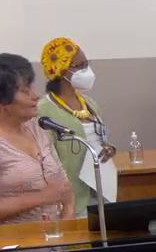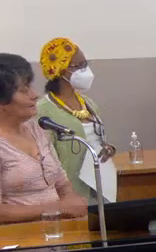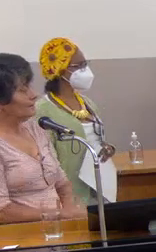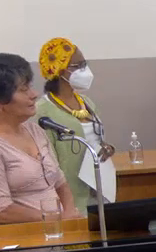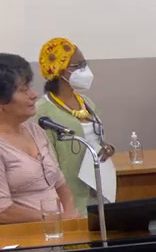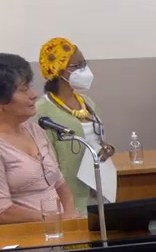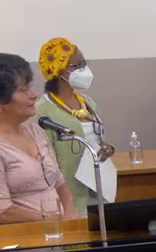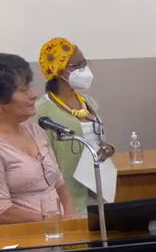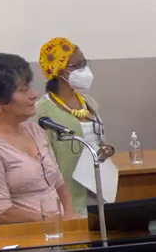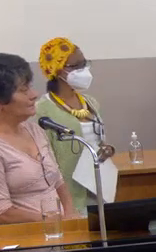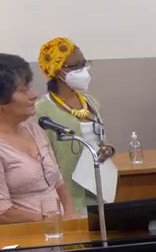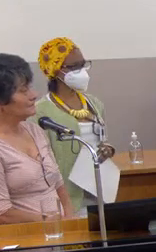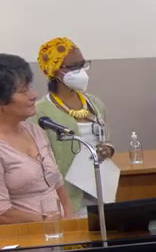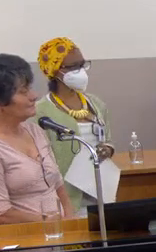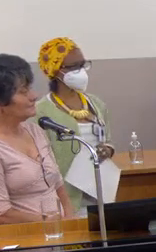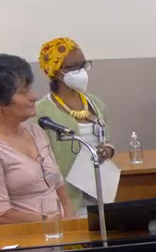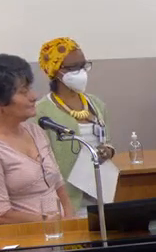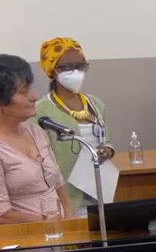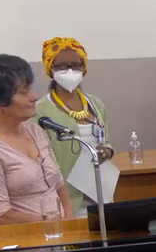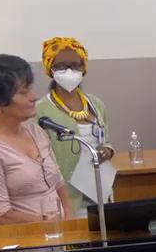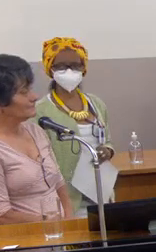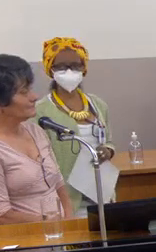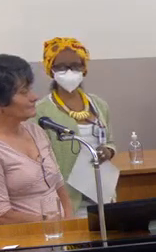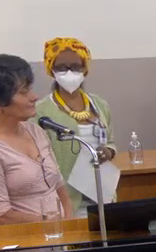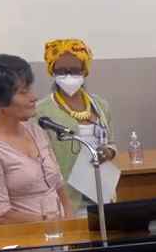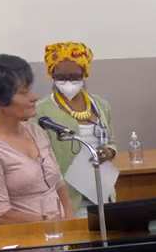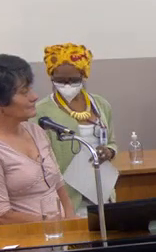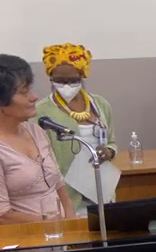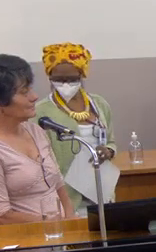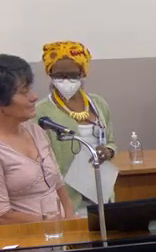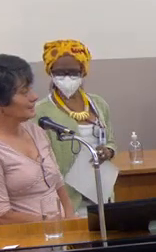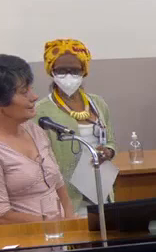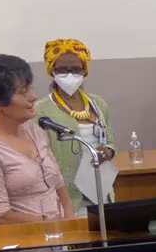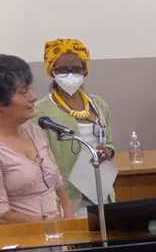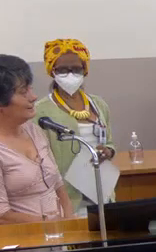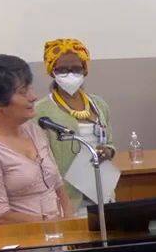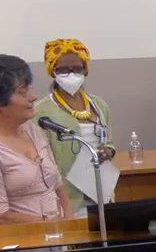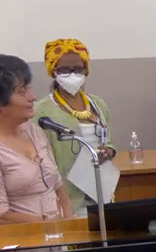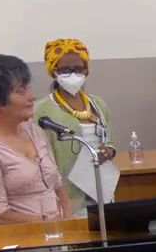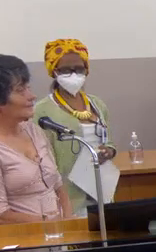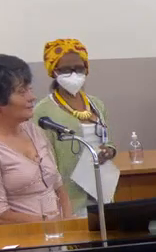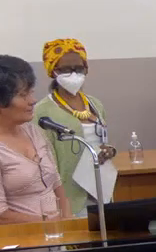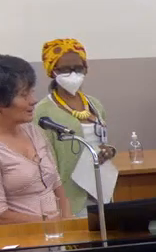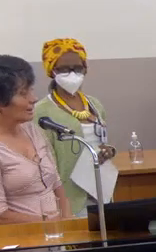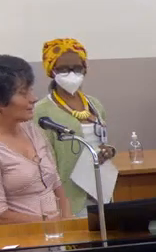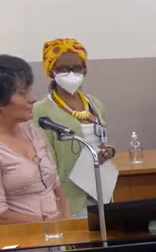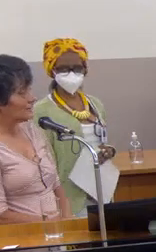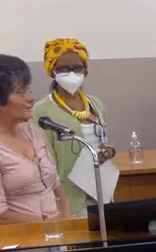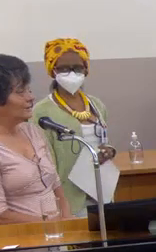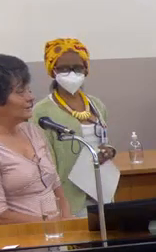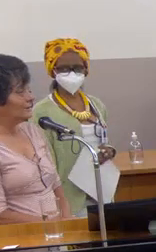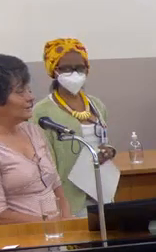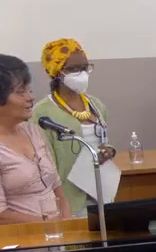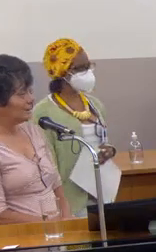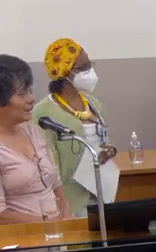aqui estão ele é amplo geral e restrito nós apoiamos senhora queira se